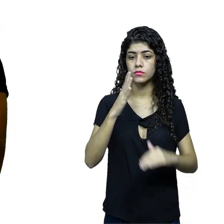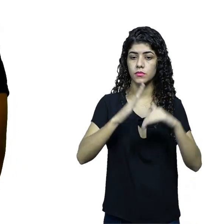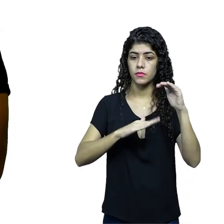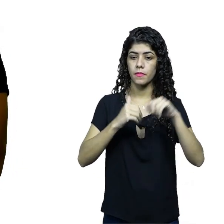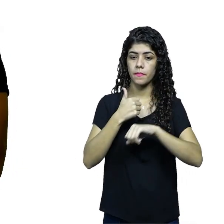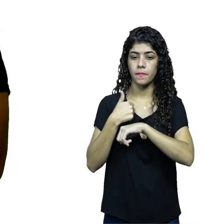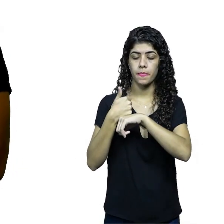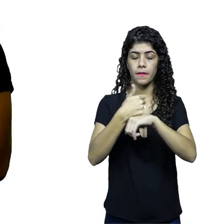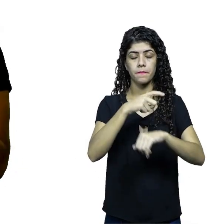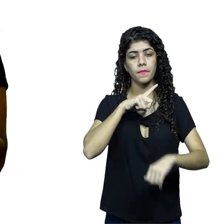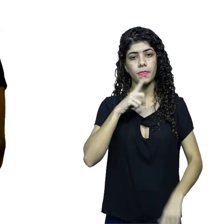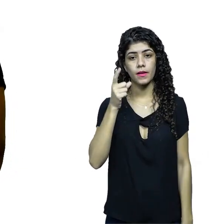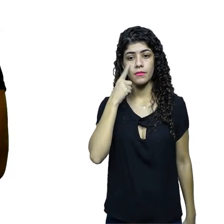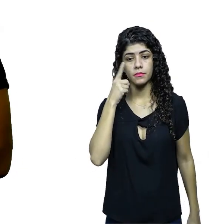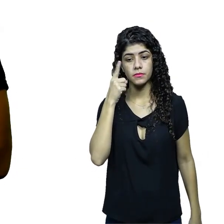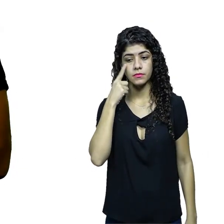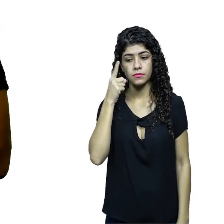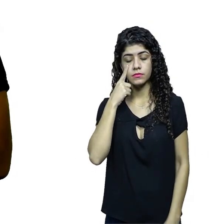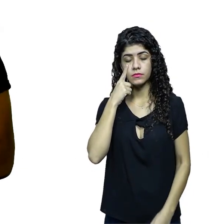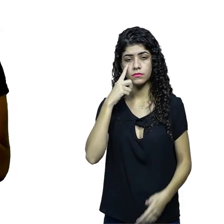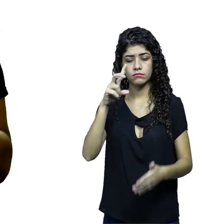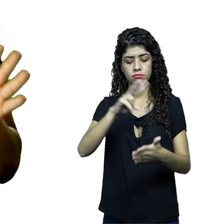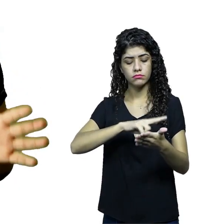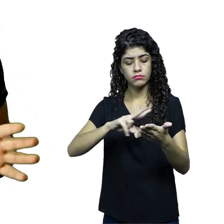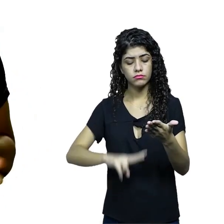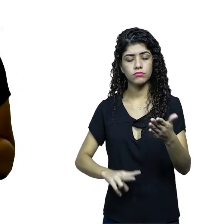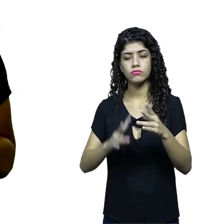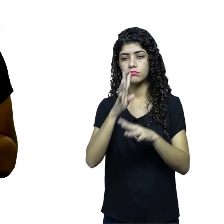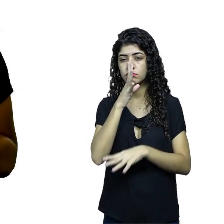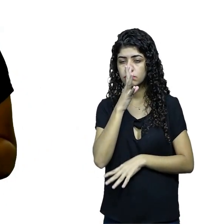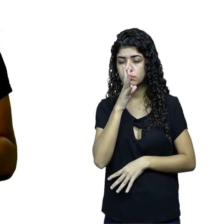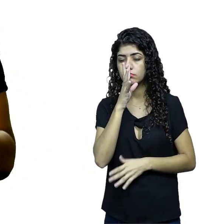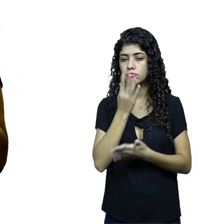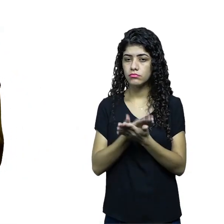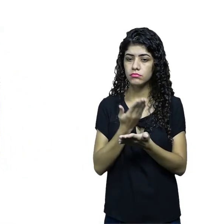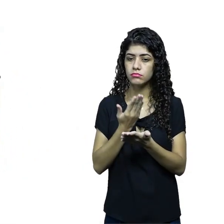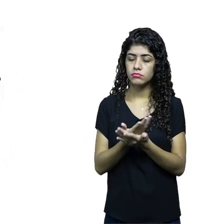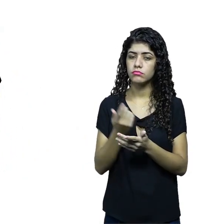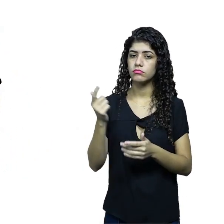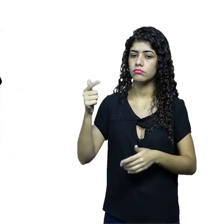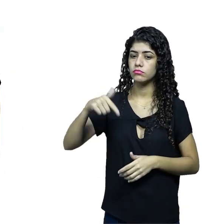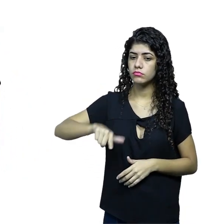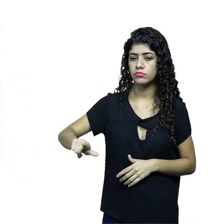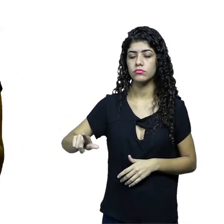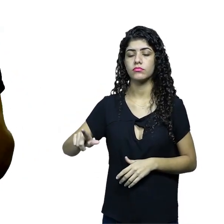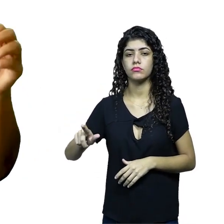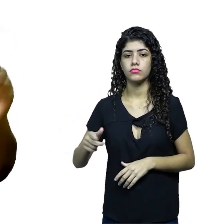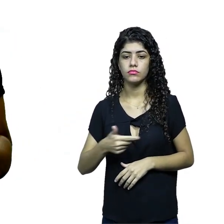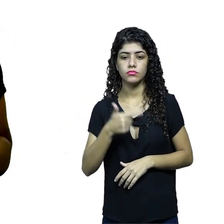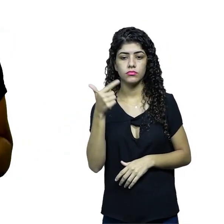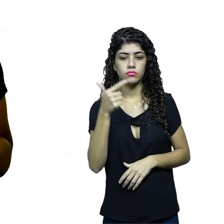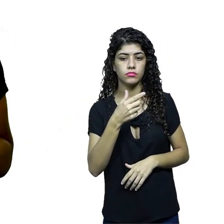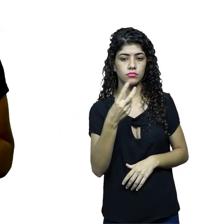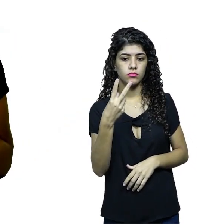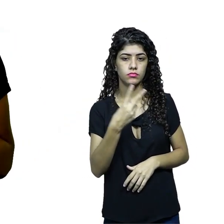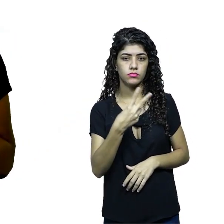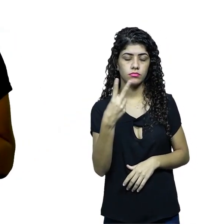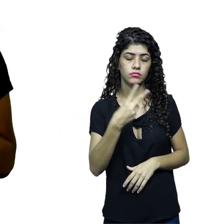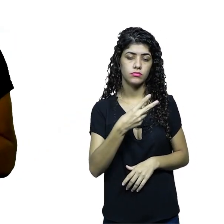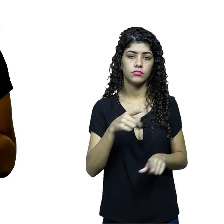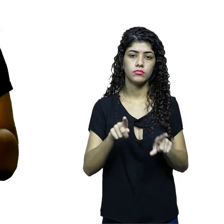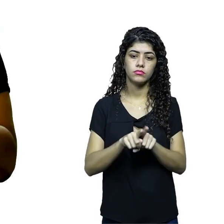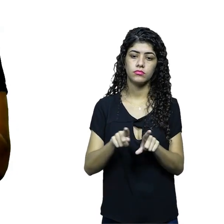projeto muito profissional. Se você ficou com alguma dúvida, revise aquele módulo. Ficou alguma dúvida com elementos criativos, revisa o módulo